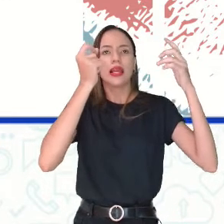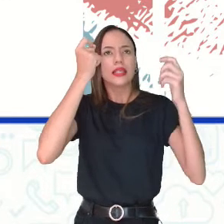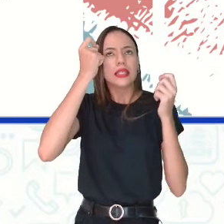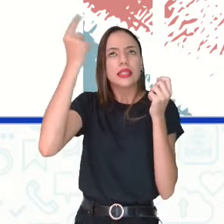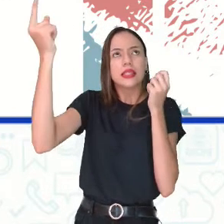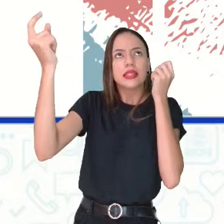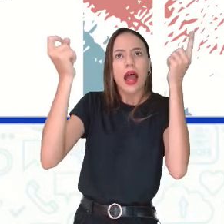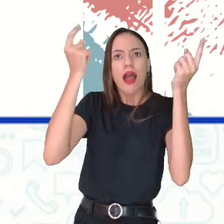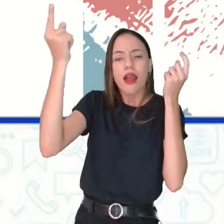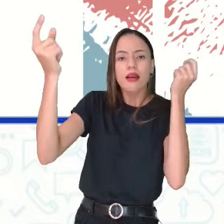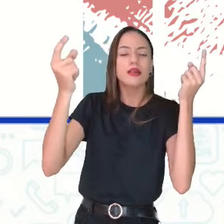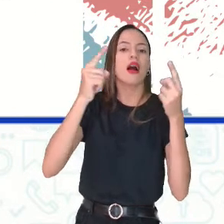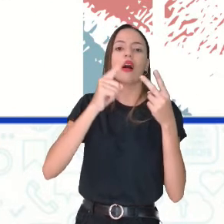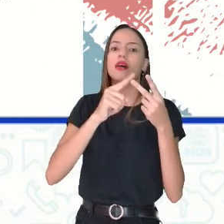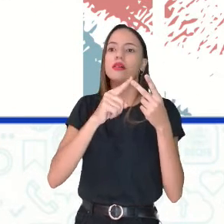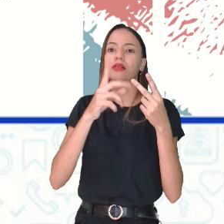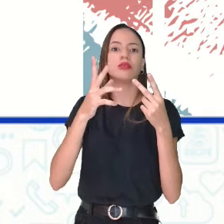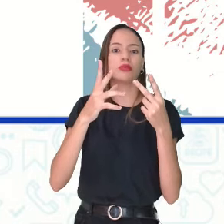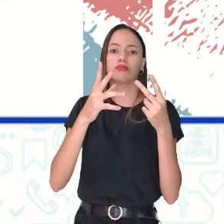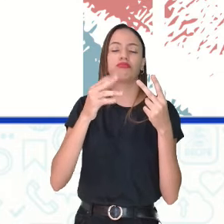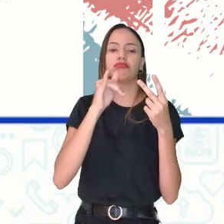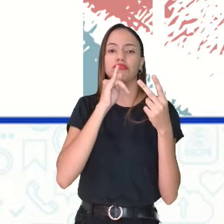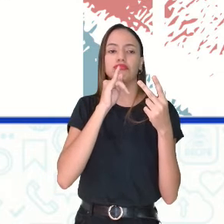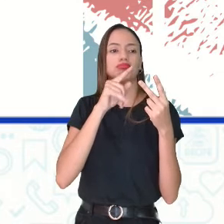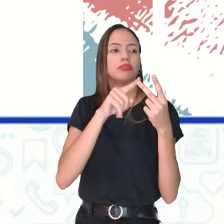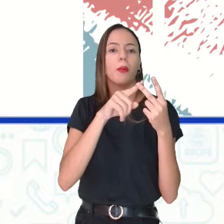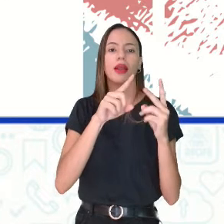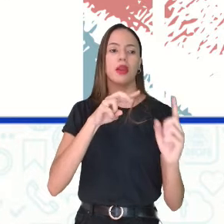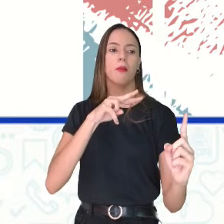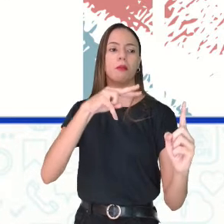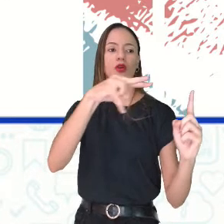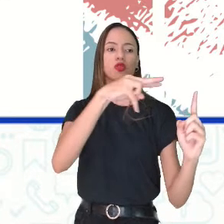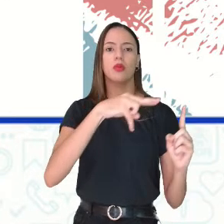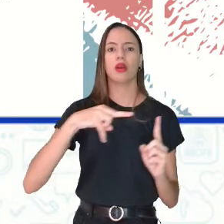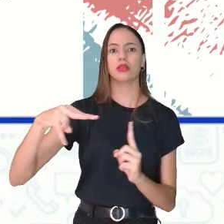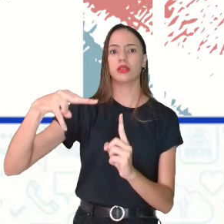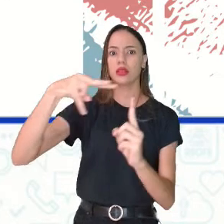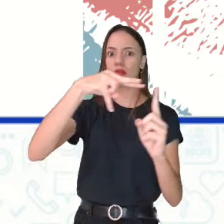ideias, assumir ponto de vista,